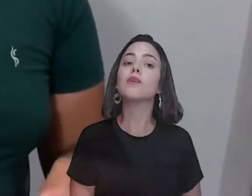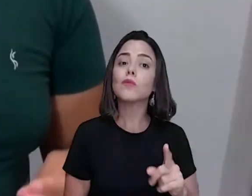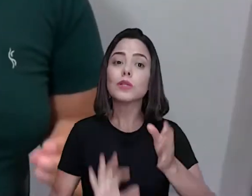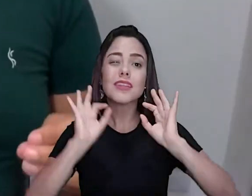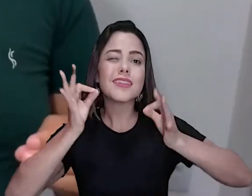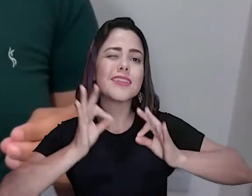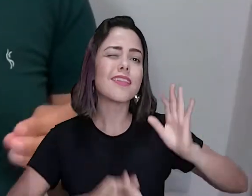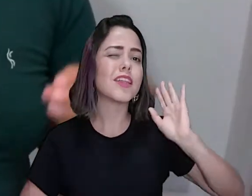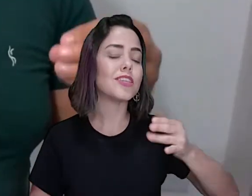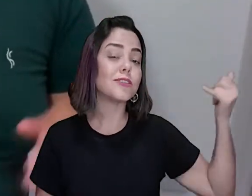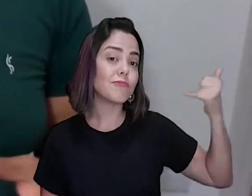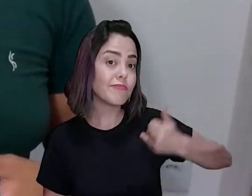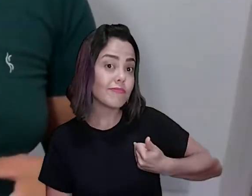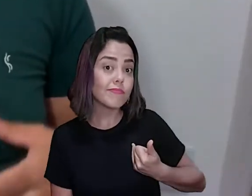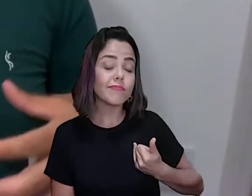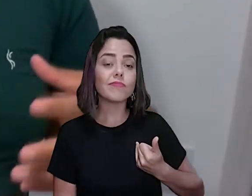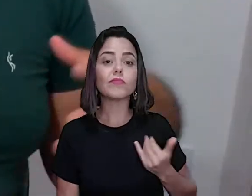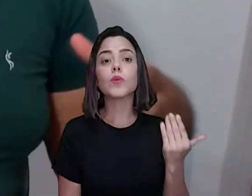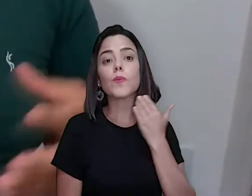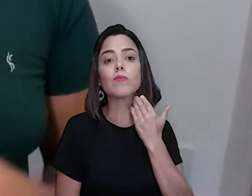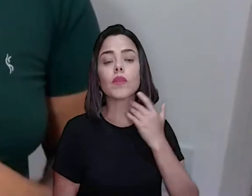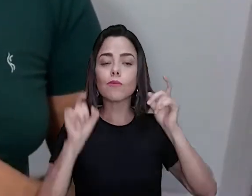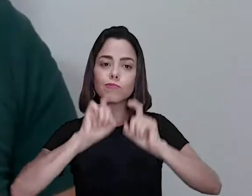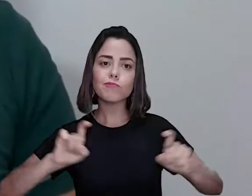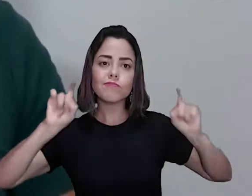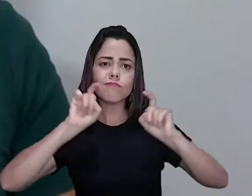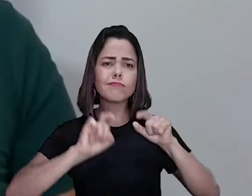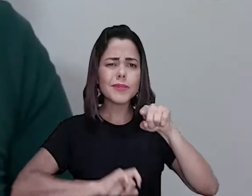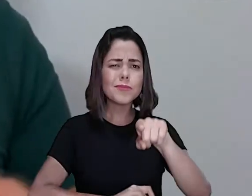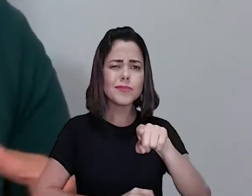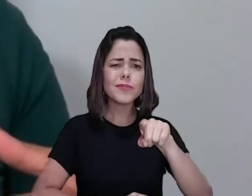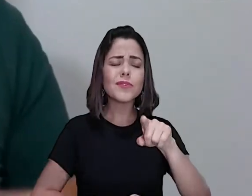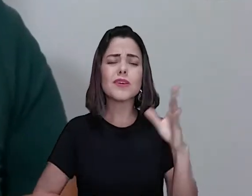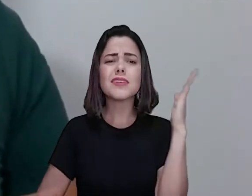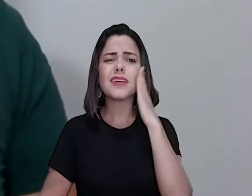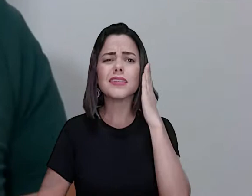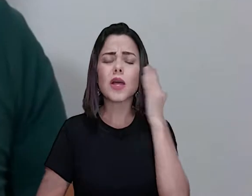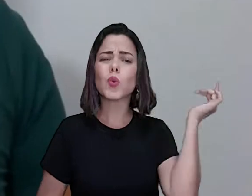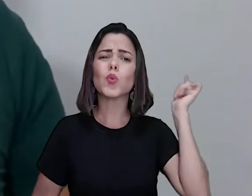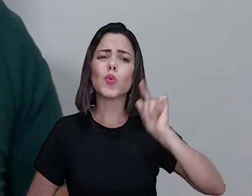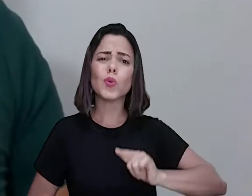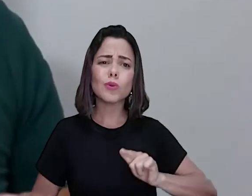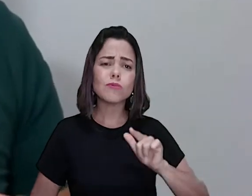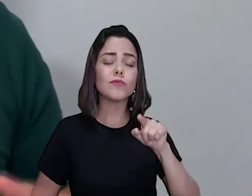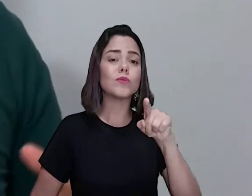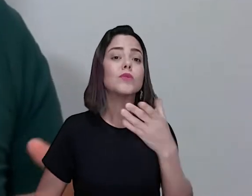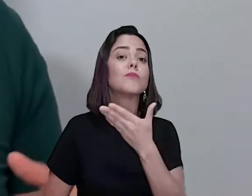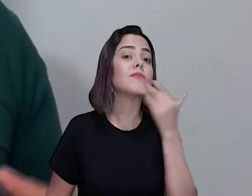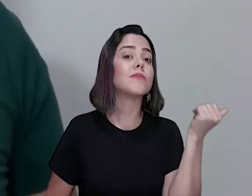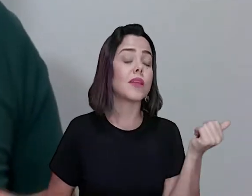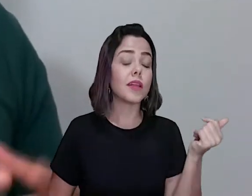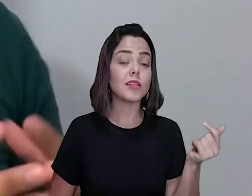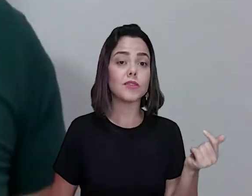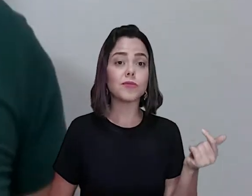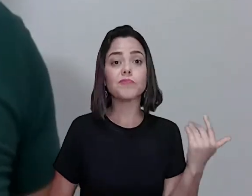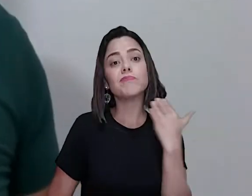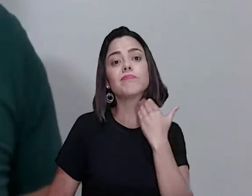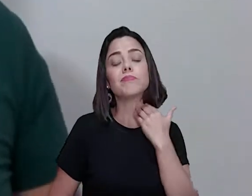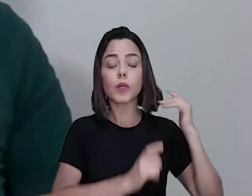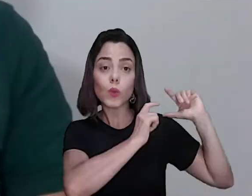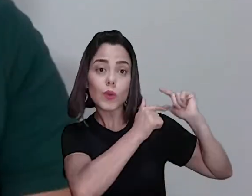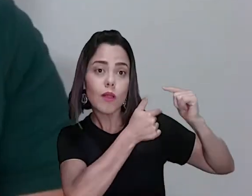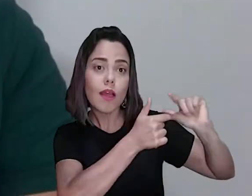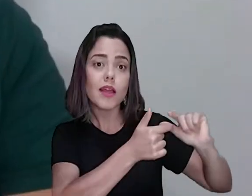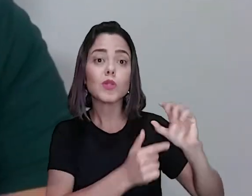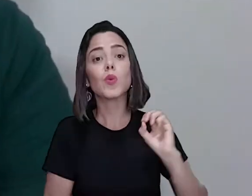Você com certeza já deve ter ouvido falar dos bancos digitais, mas você consegue saber se para você é melhor ter conta em um banco